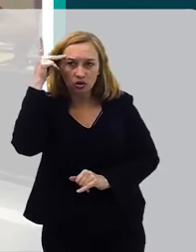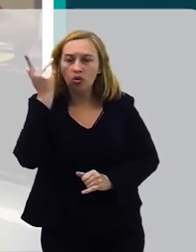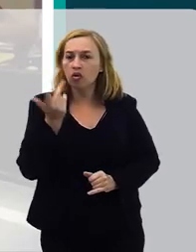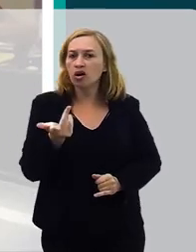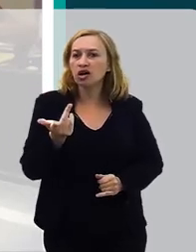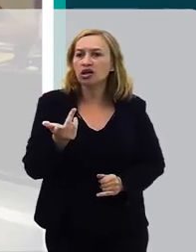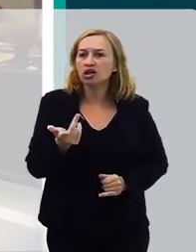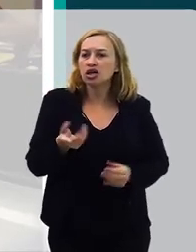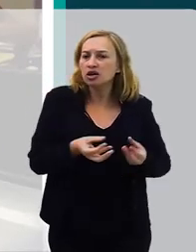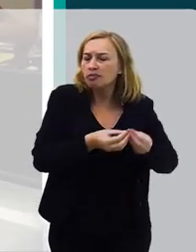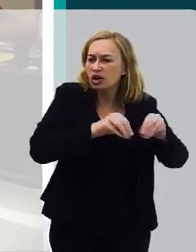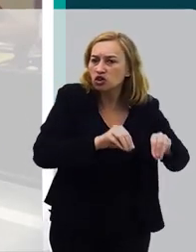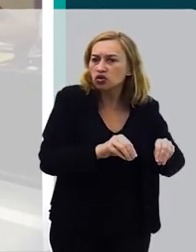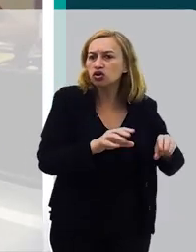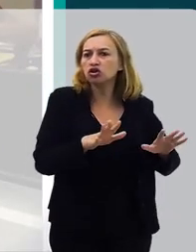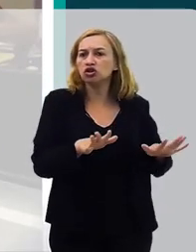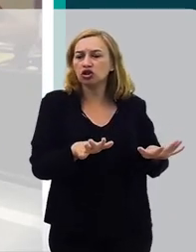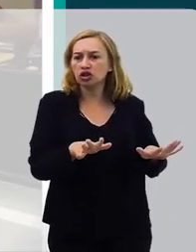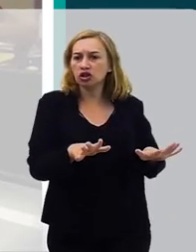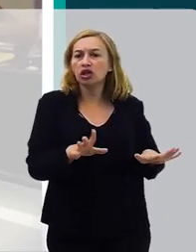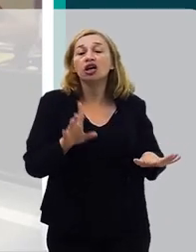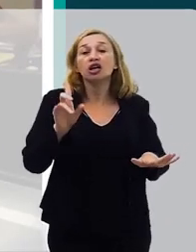que está